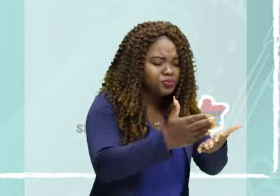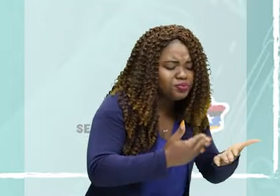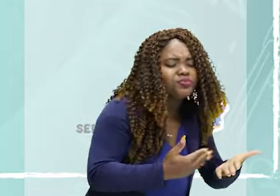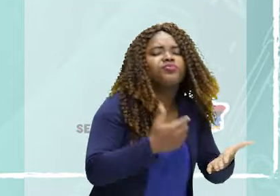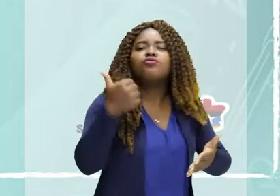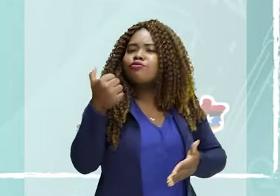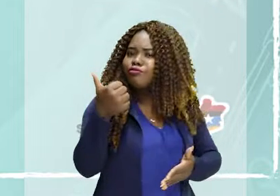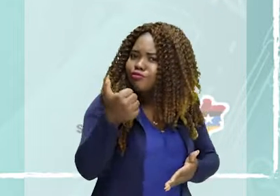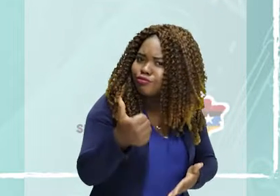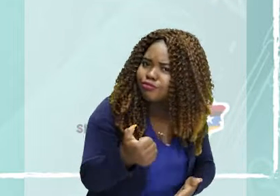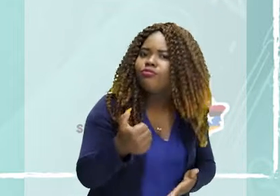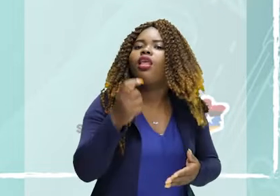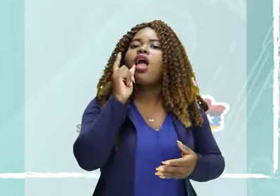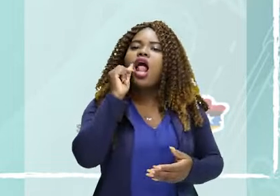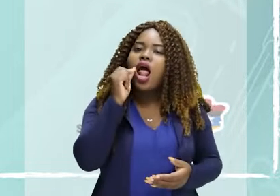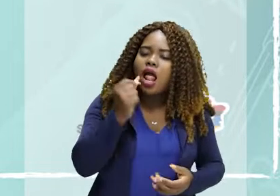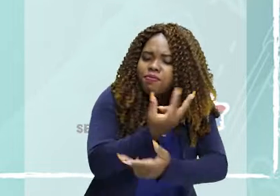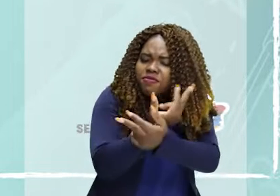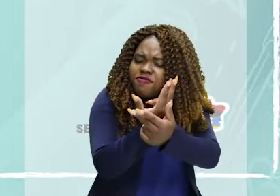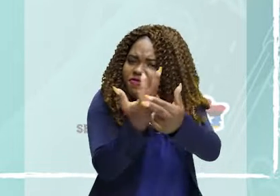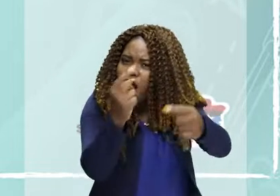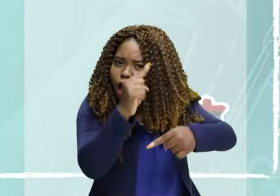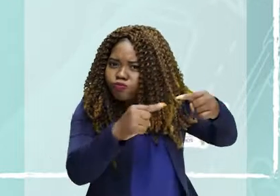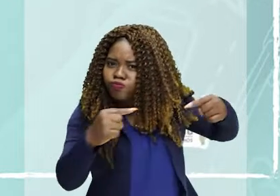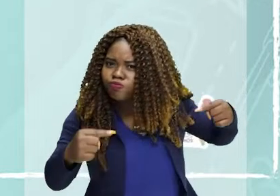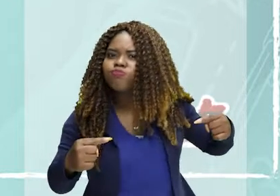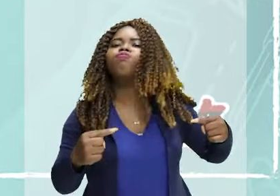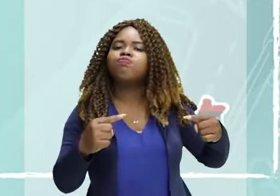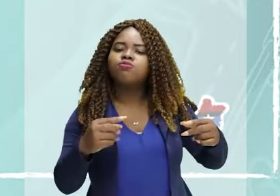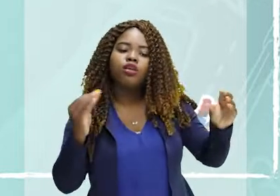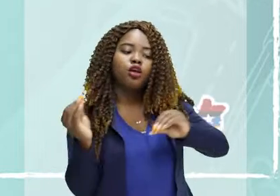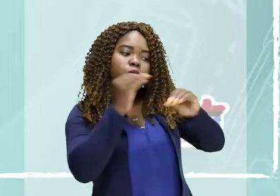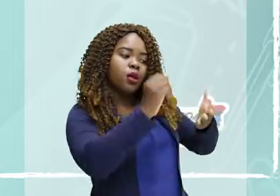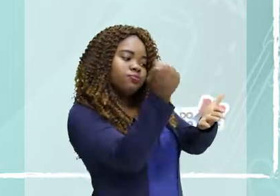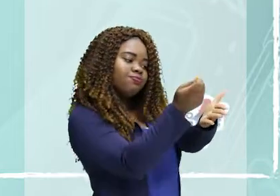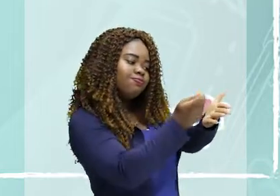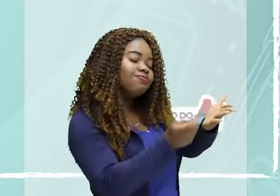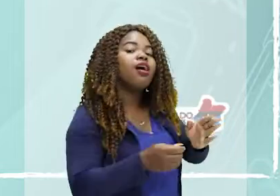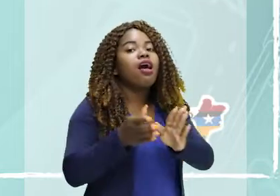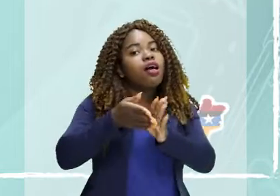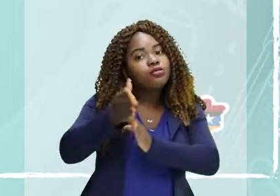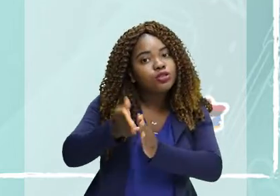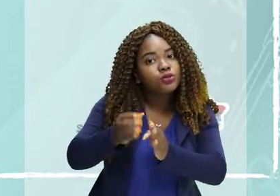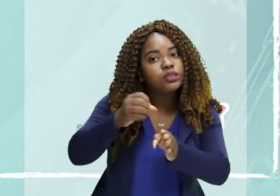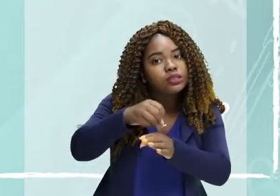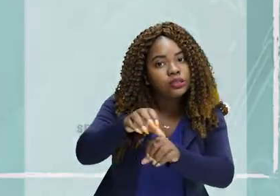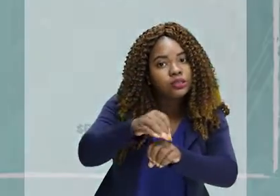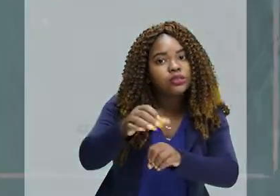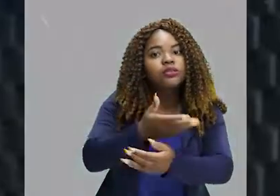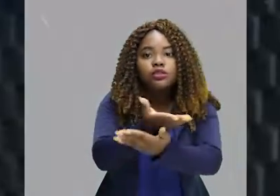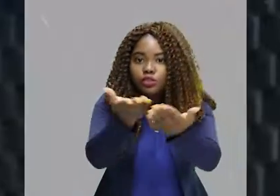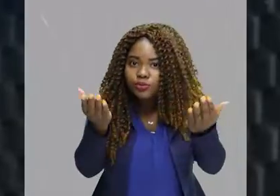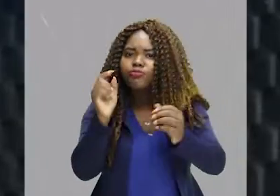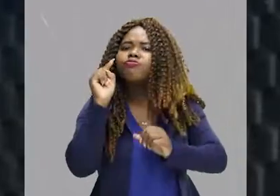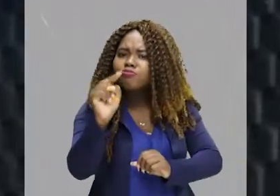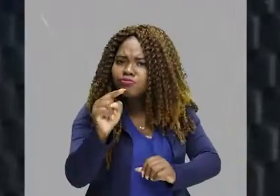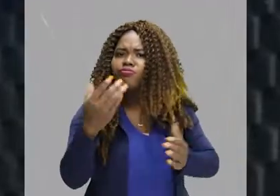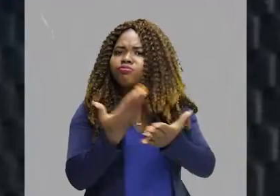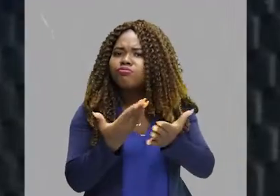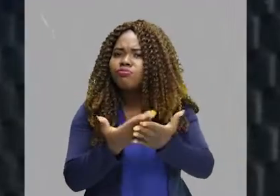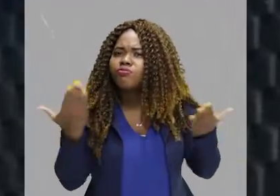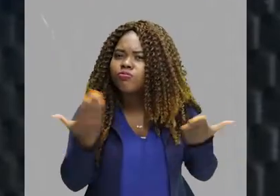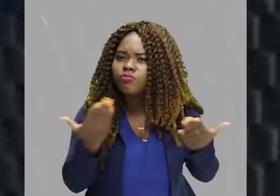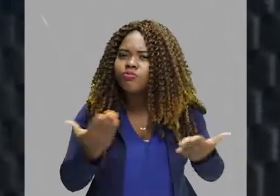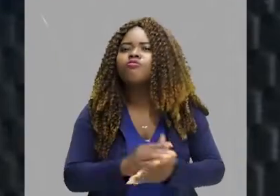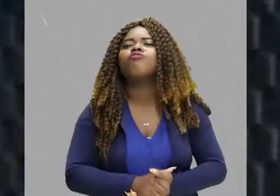caneta, marca-texto, lápis, o que você quiser para anotar as dicas que eu vou te passar nessa aula de hoje, fechado? A aula de